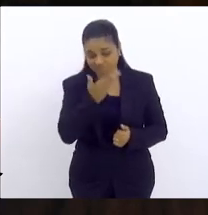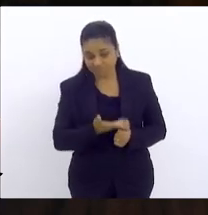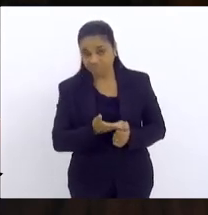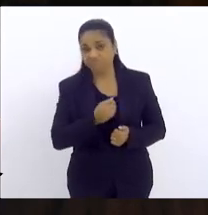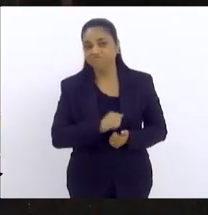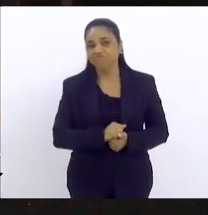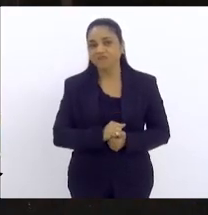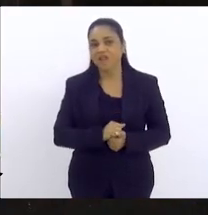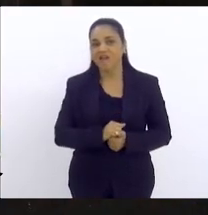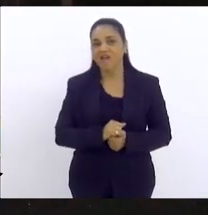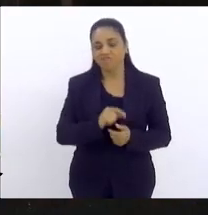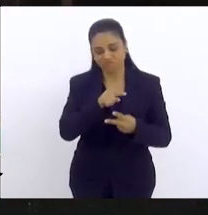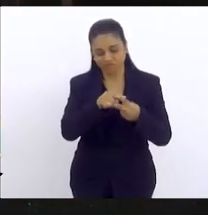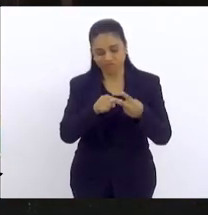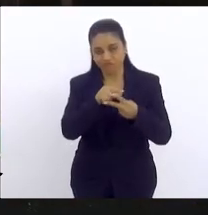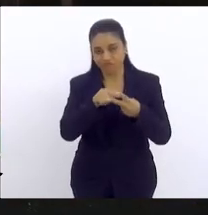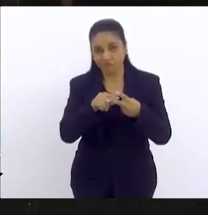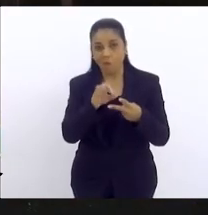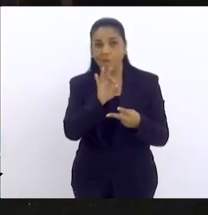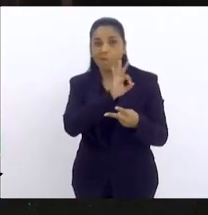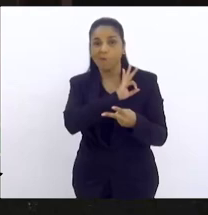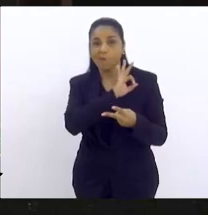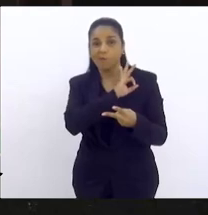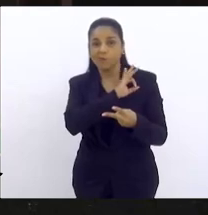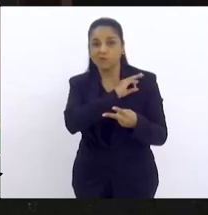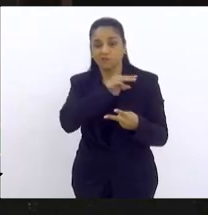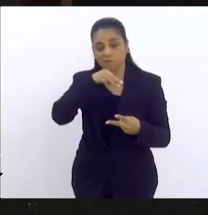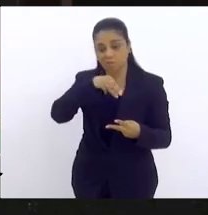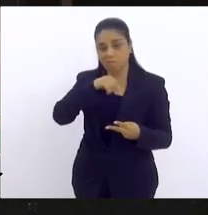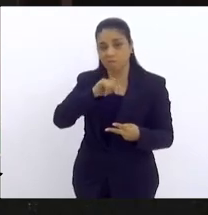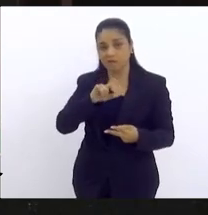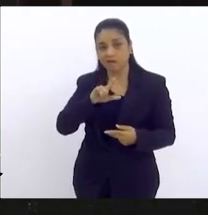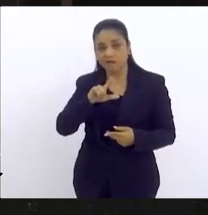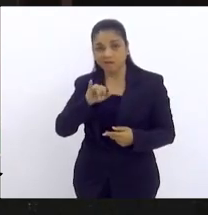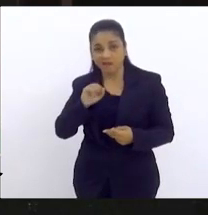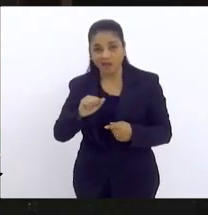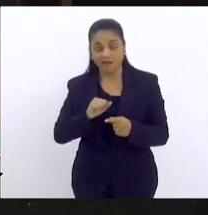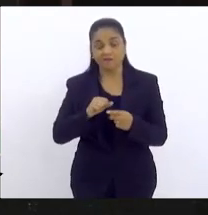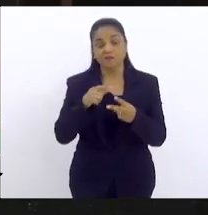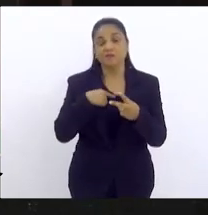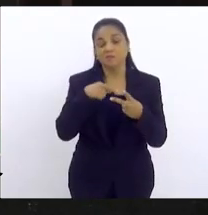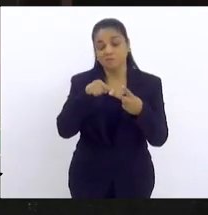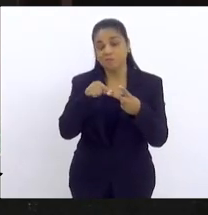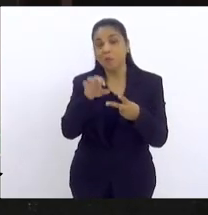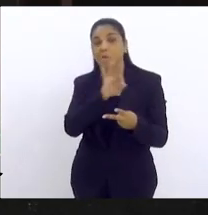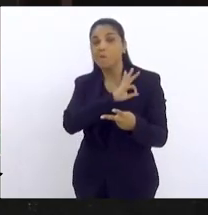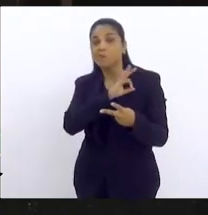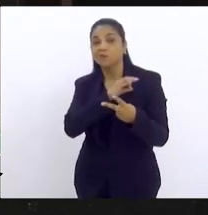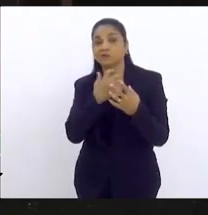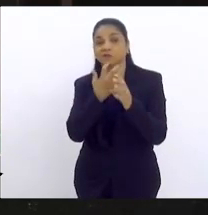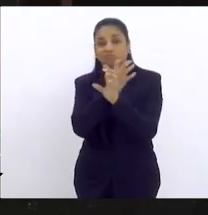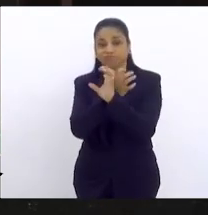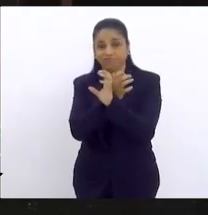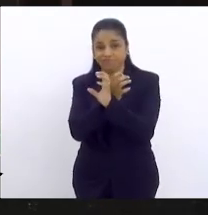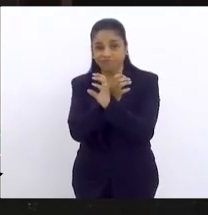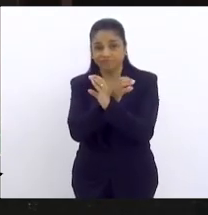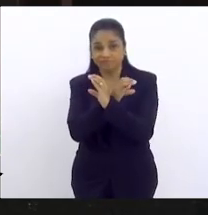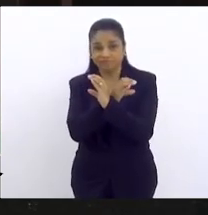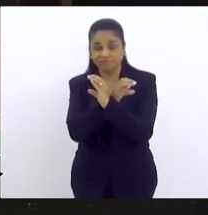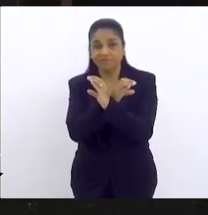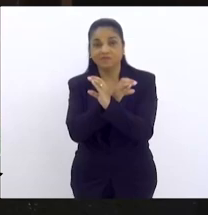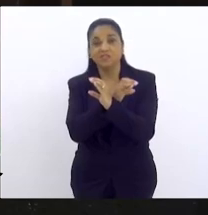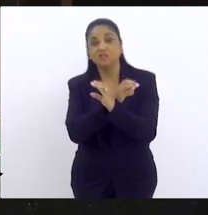são a polícia militar e a polícia civil no meio de toda essa complexidade